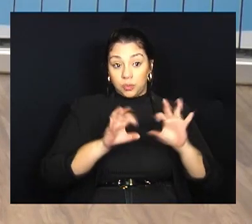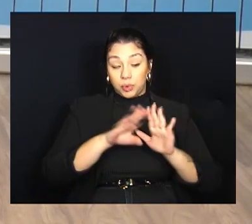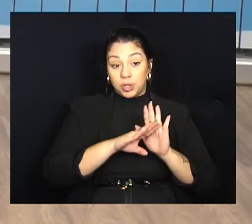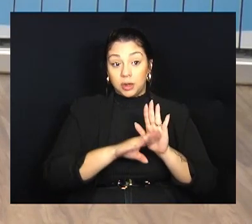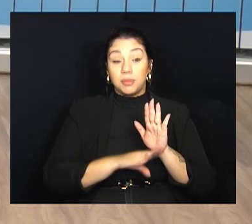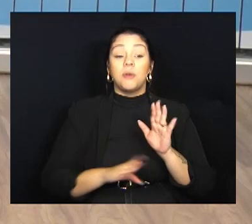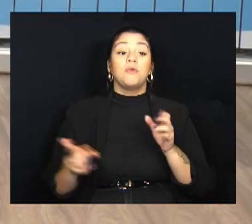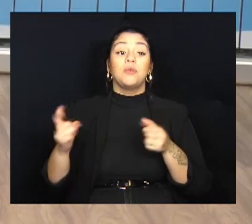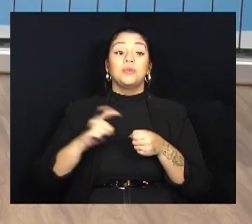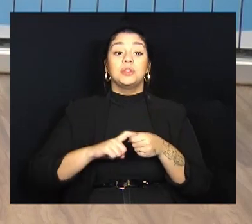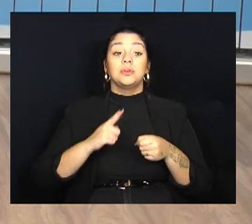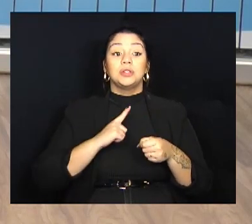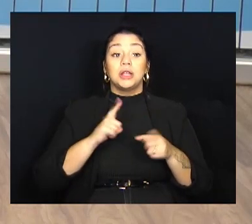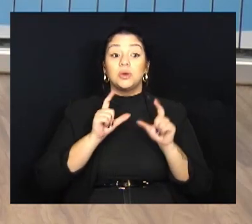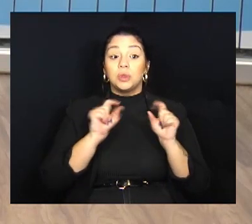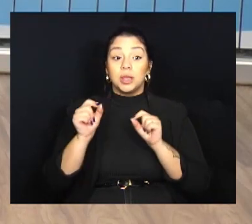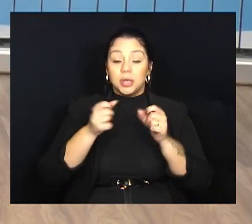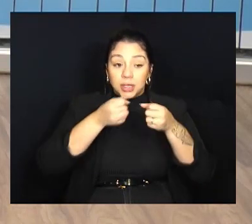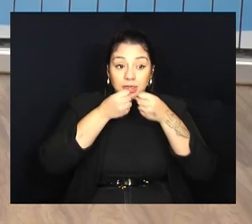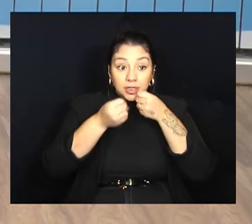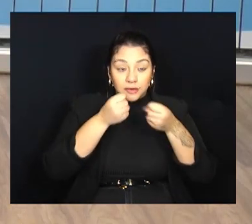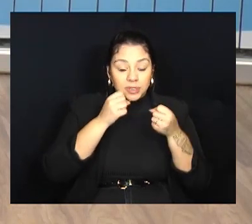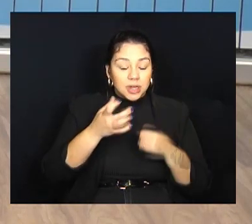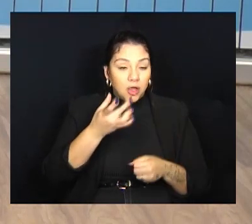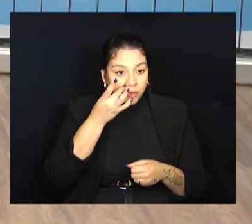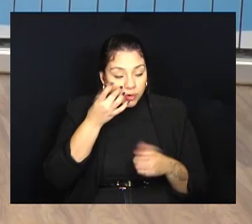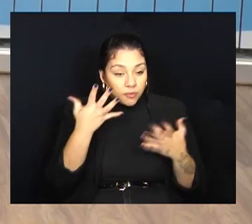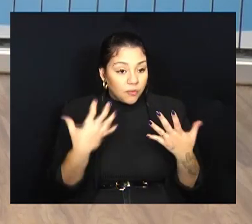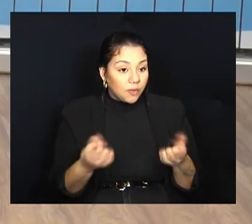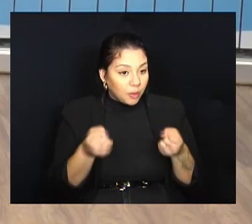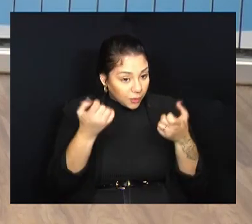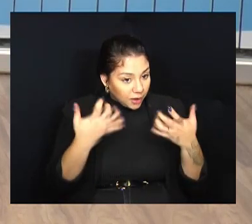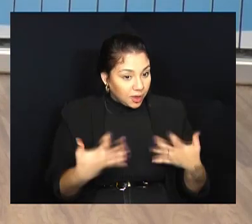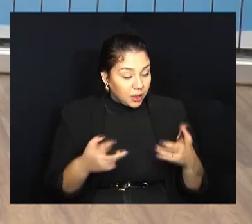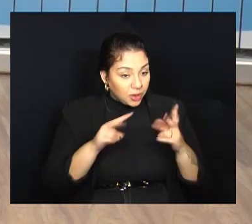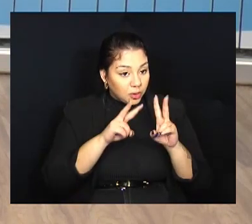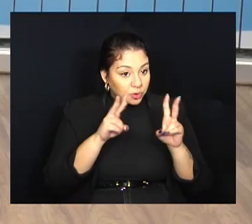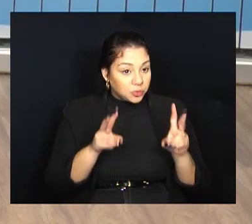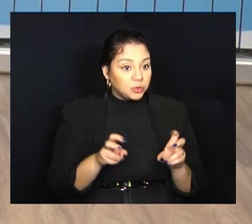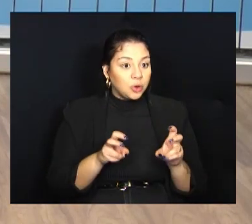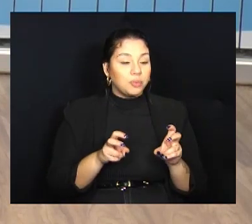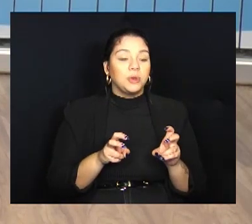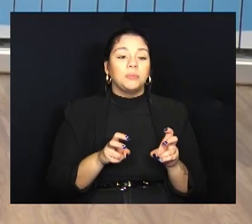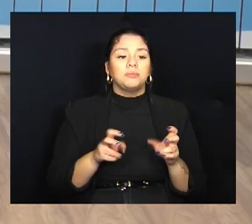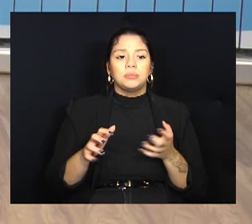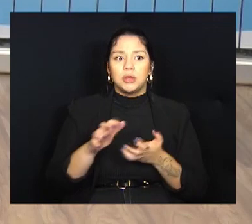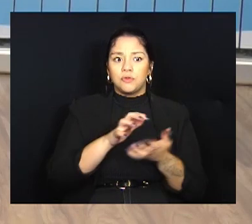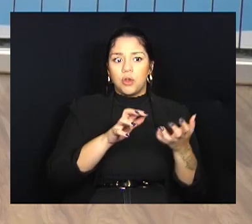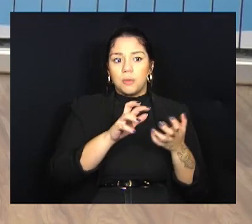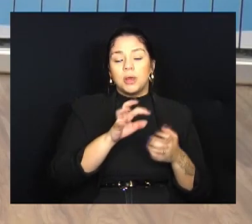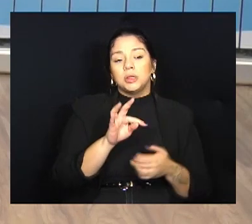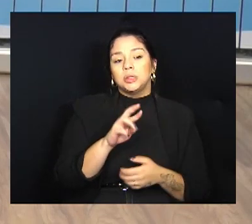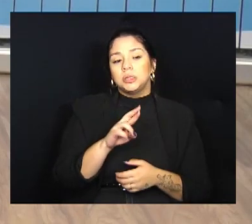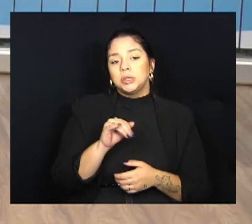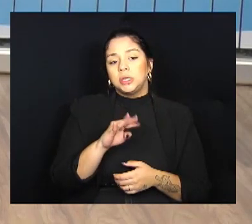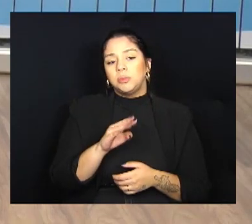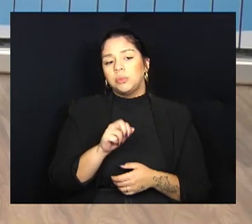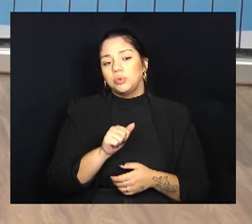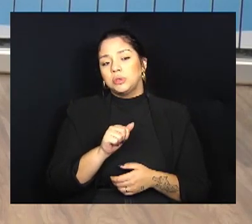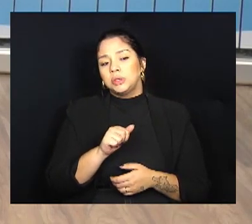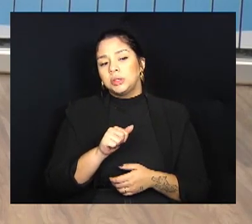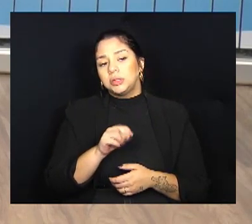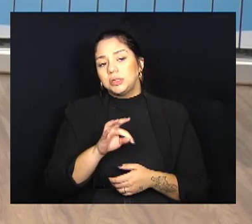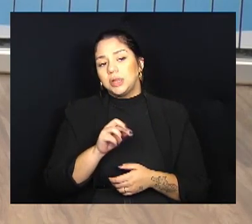tem entrevista ao vivo, a gente vai falar sobre reforma tributária. Certamente você já escutou isso, já viu